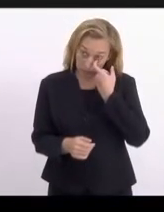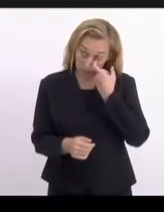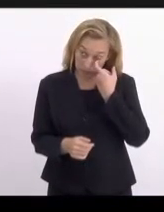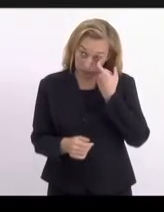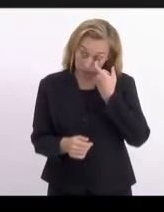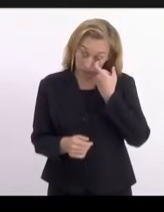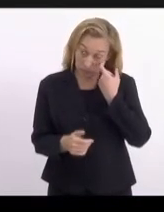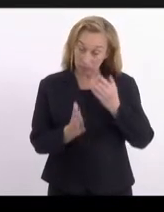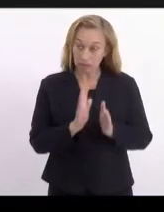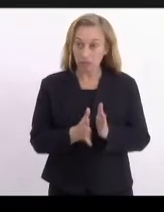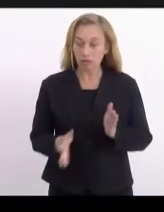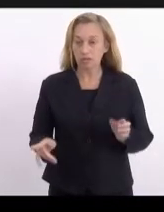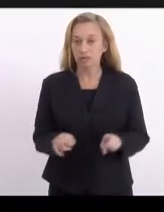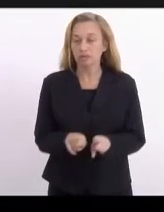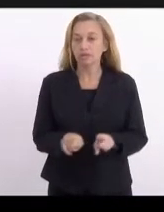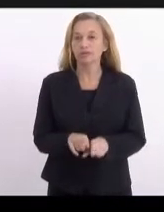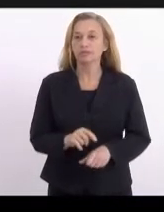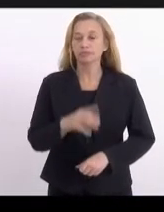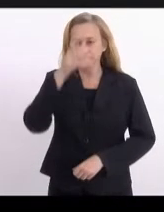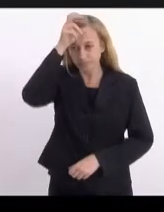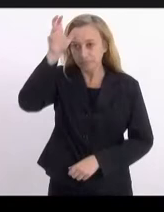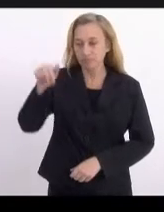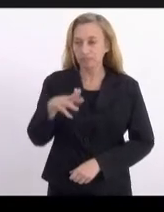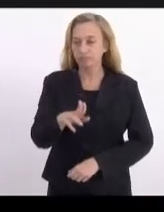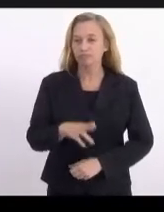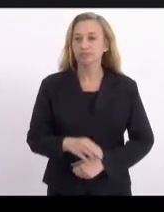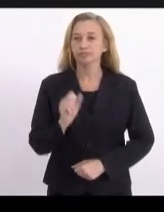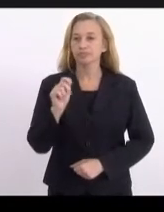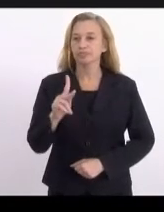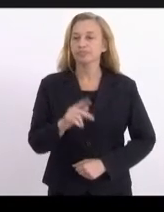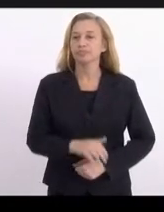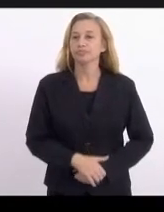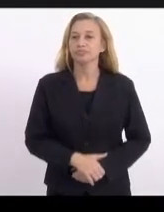pela ordem também, por favor. Ok.